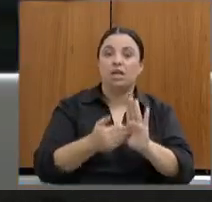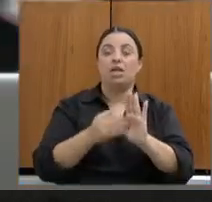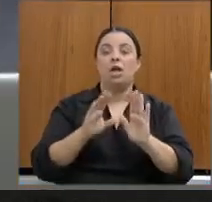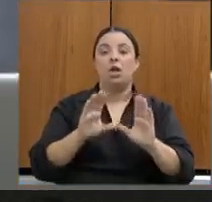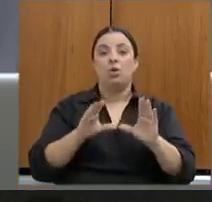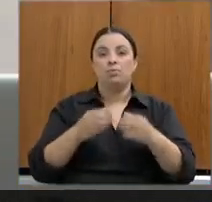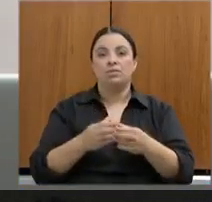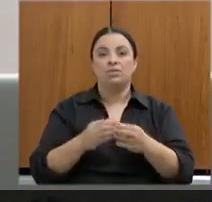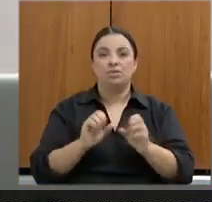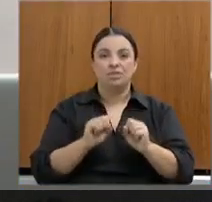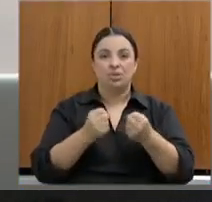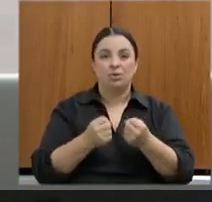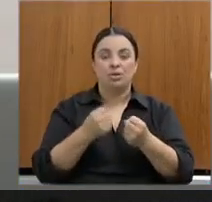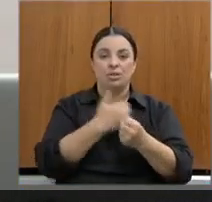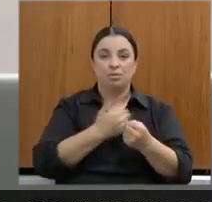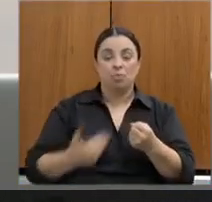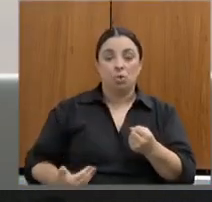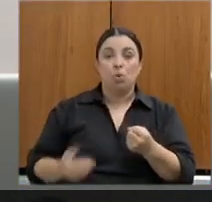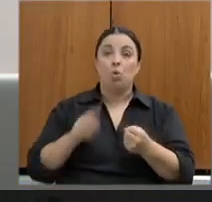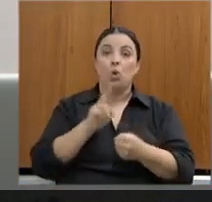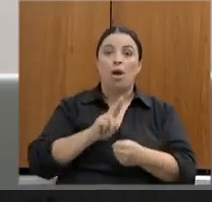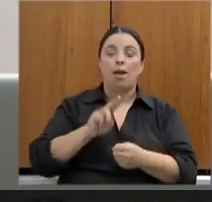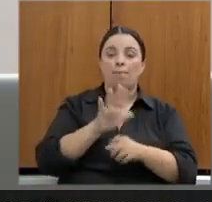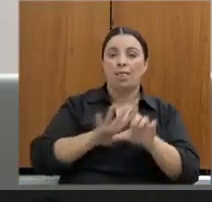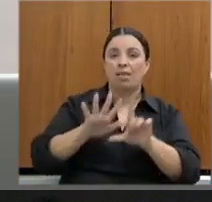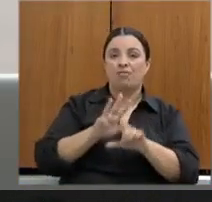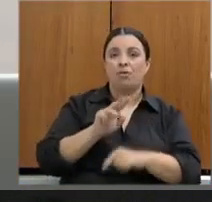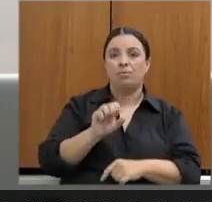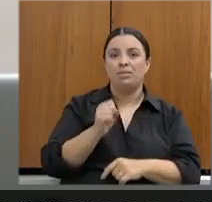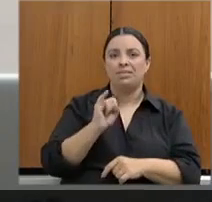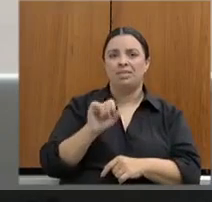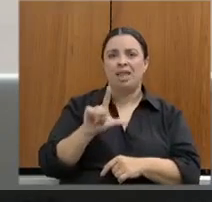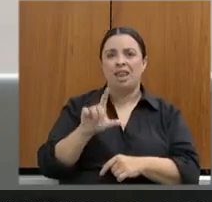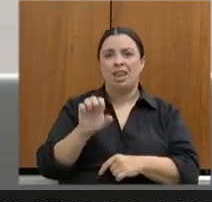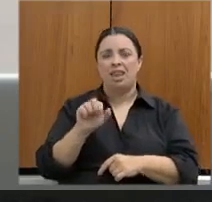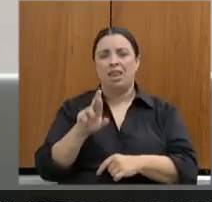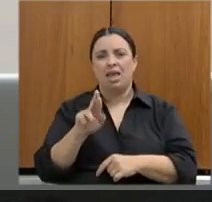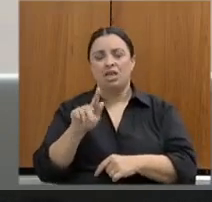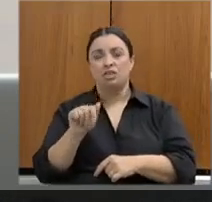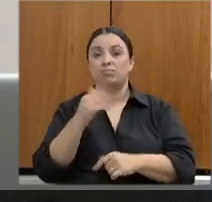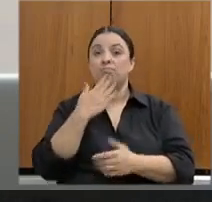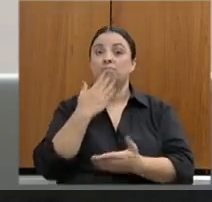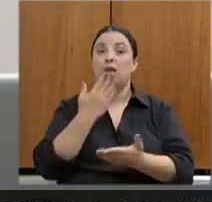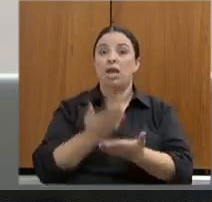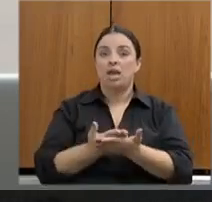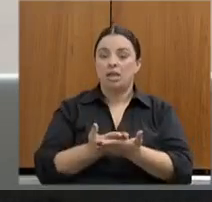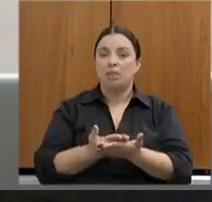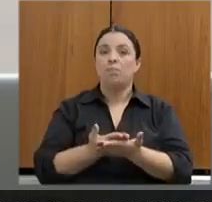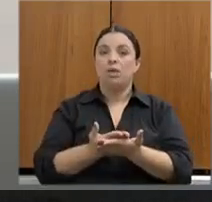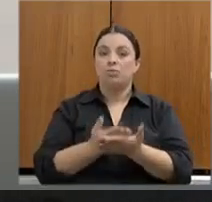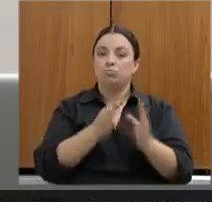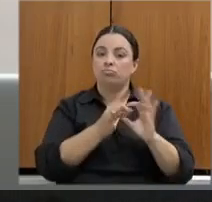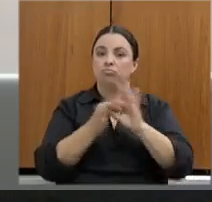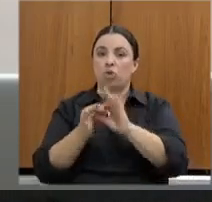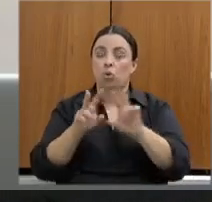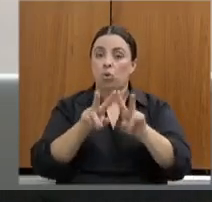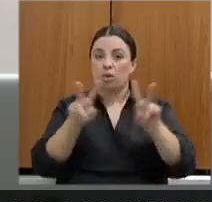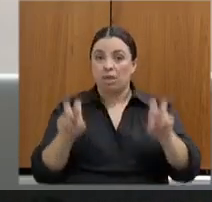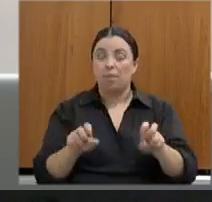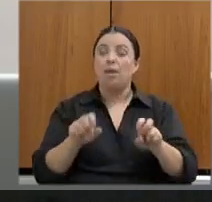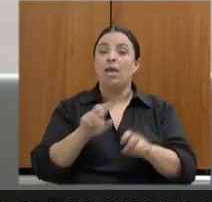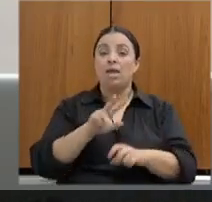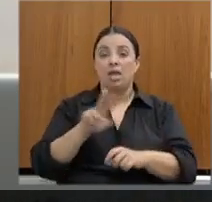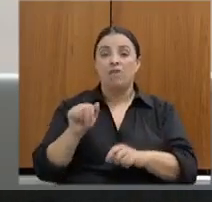através da plataforma silêncio ou pessoalmente requerimento contendo recomendações referentes ao tema abordado que serão